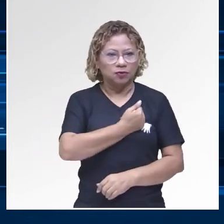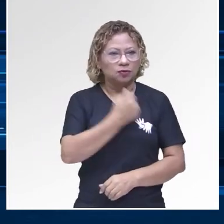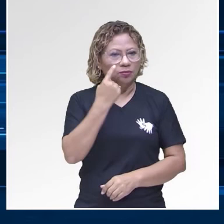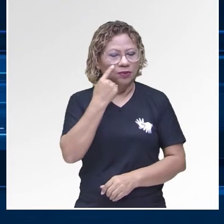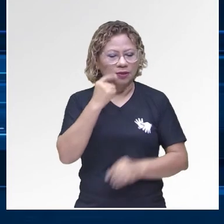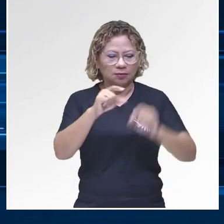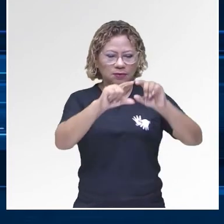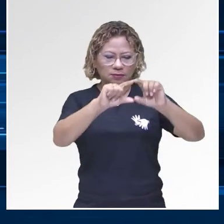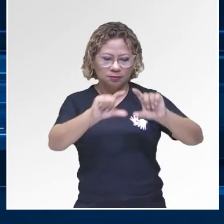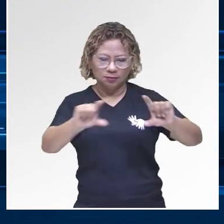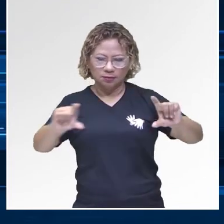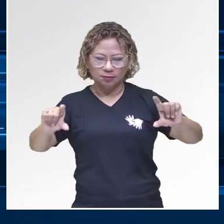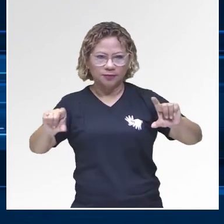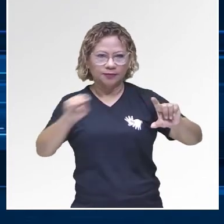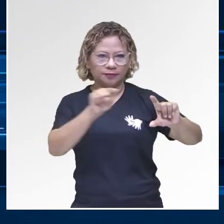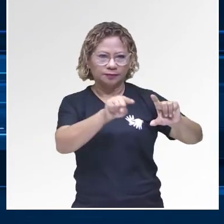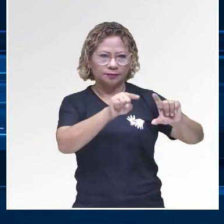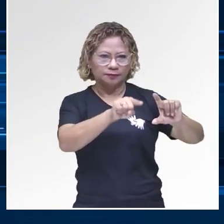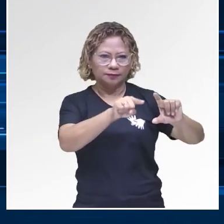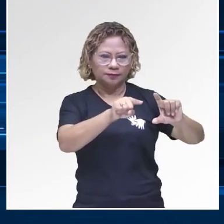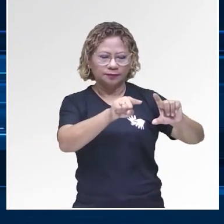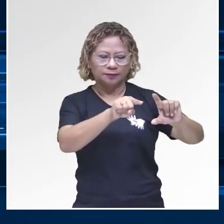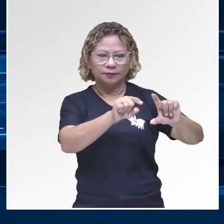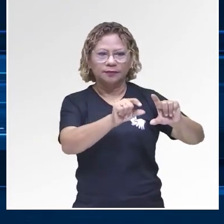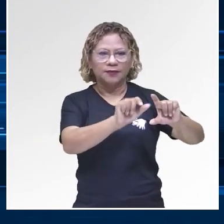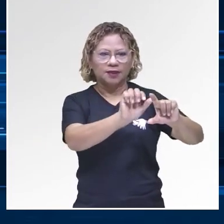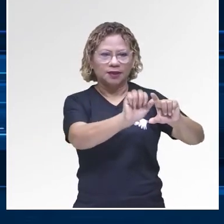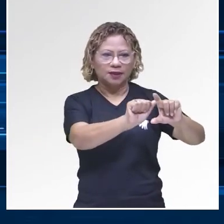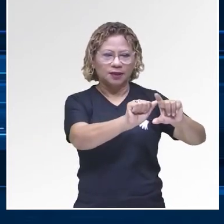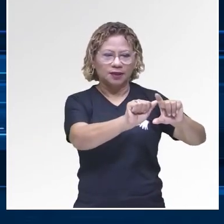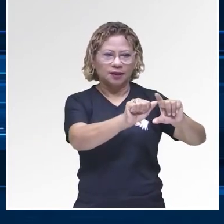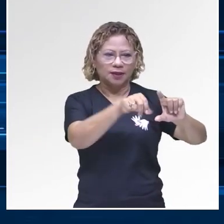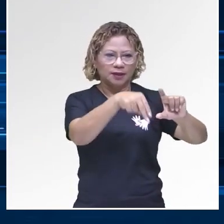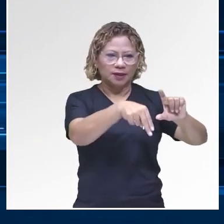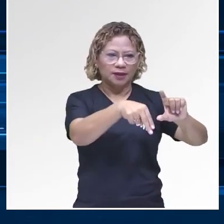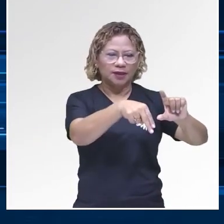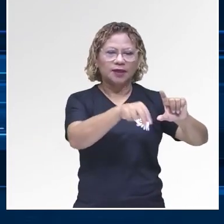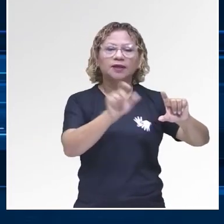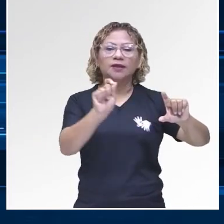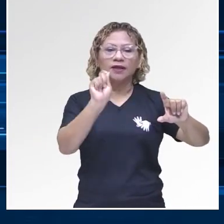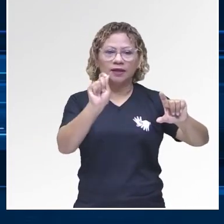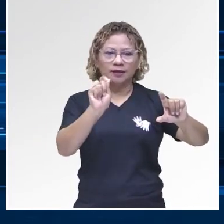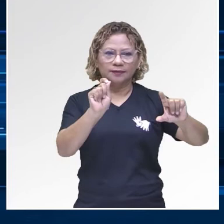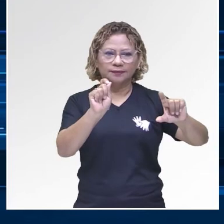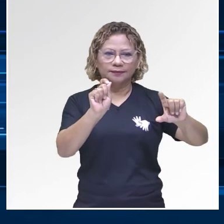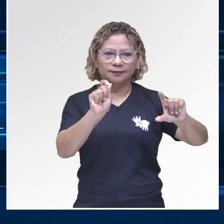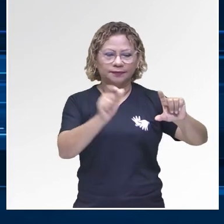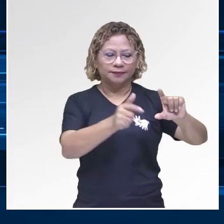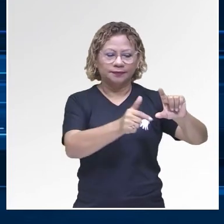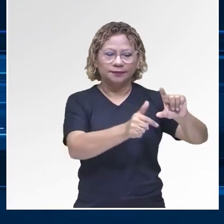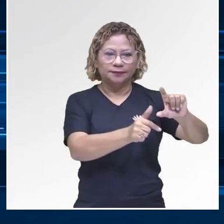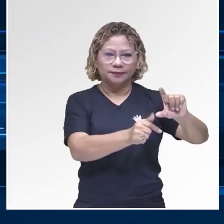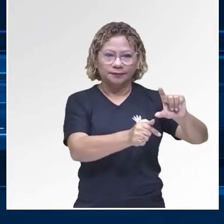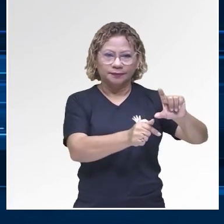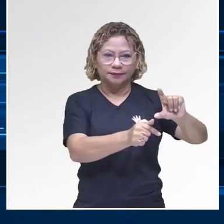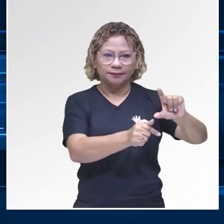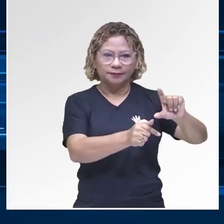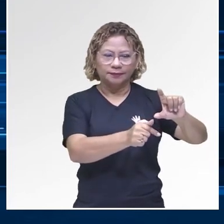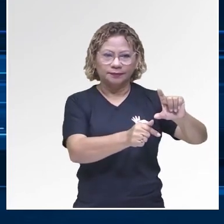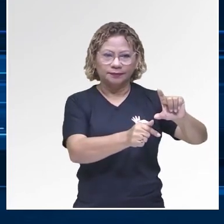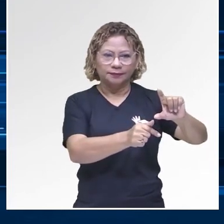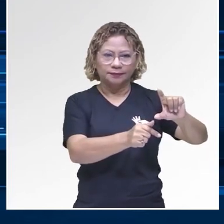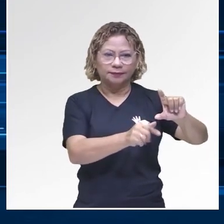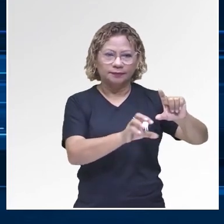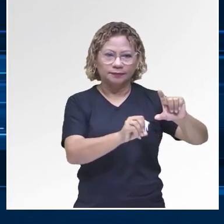ó, nessa expressão aqui. Então, quanto é que vale o N? O N vale 700. Quanto é que vale o